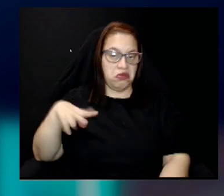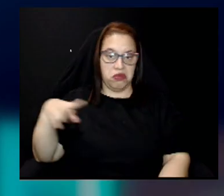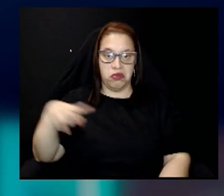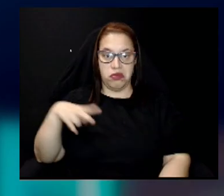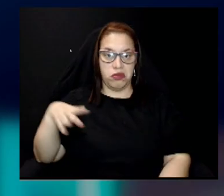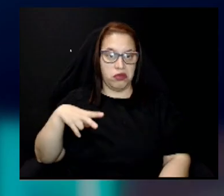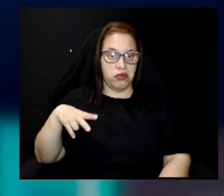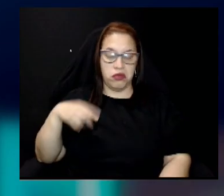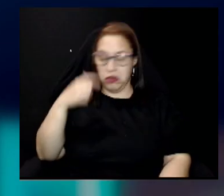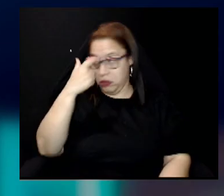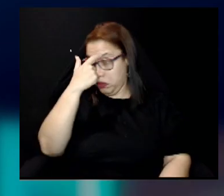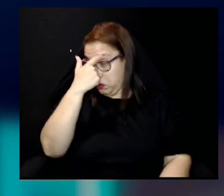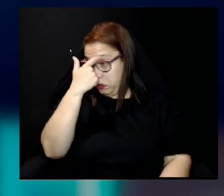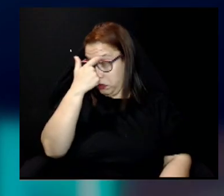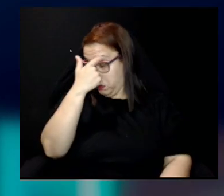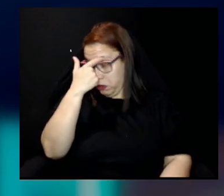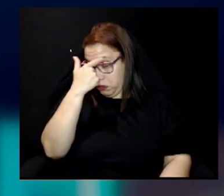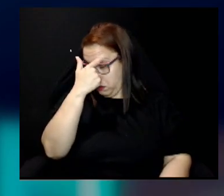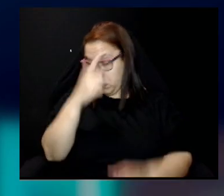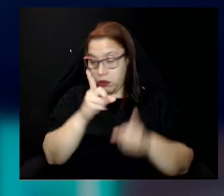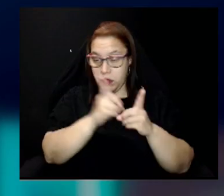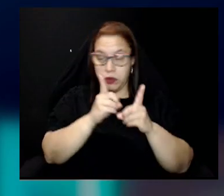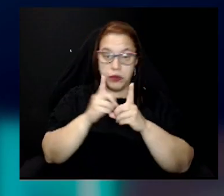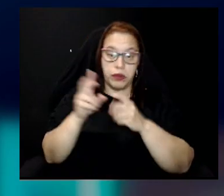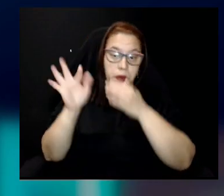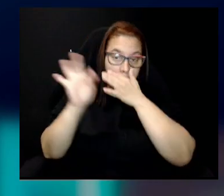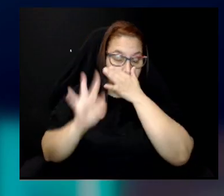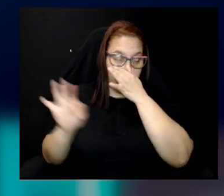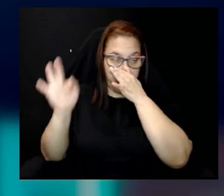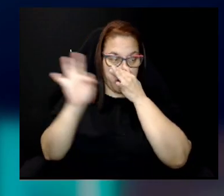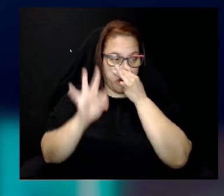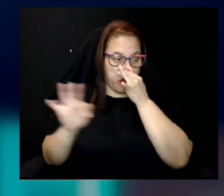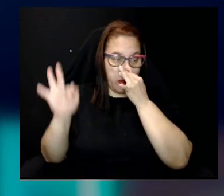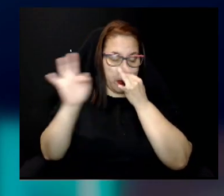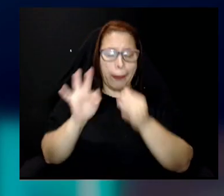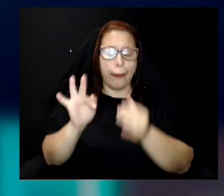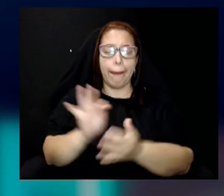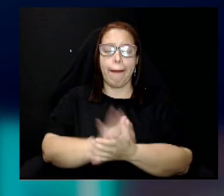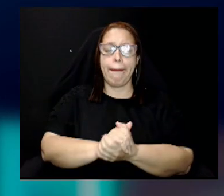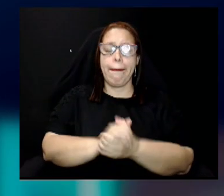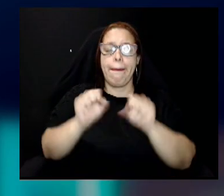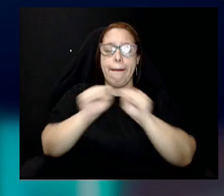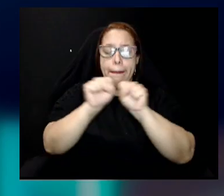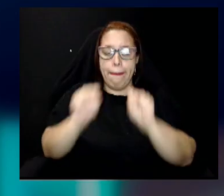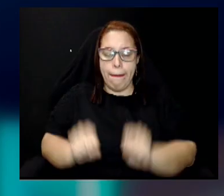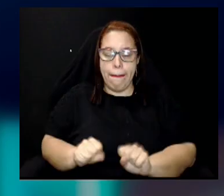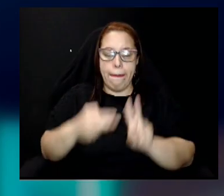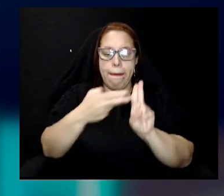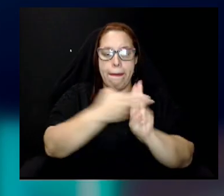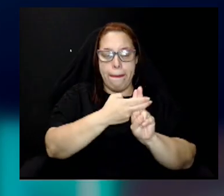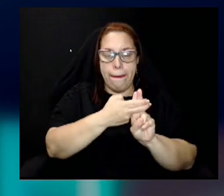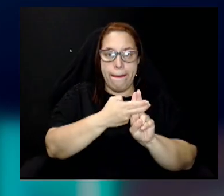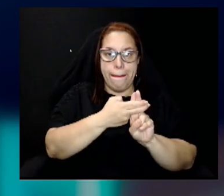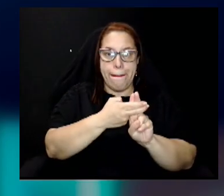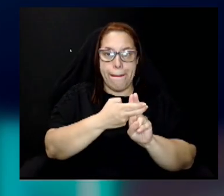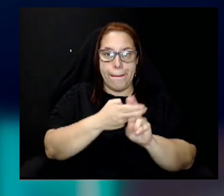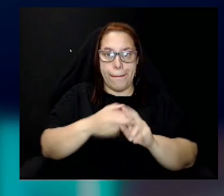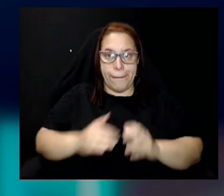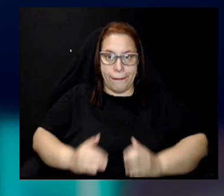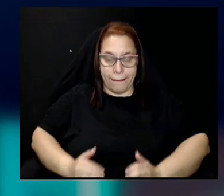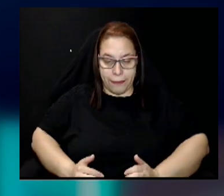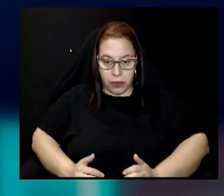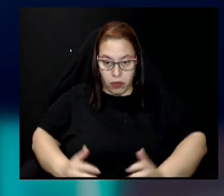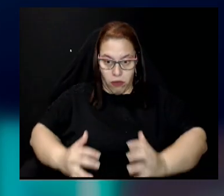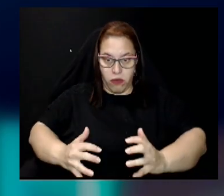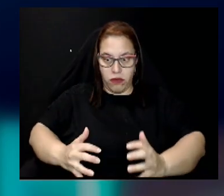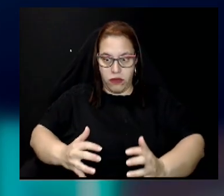de atendimento nas universidades, no sistema público, com um volume abdominal muito robusto, né?